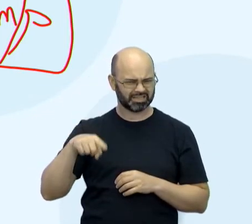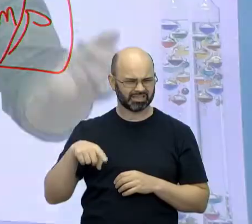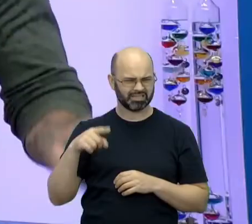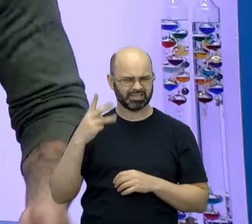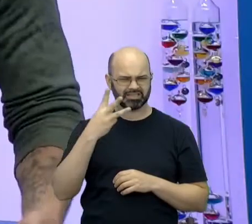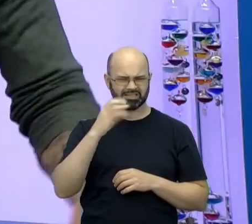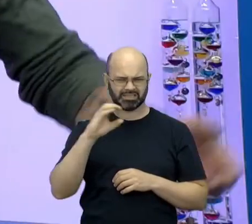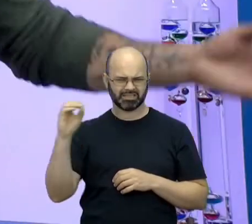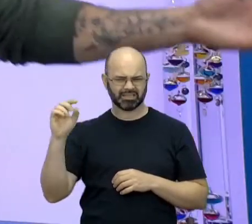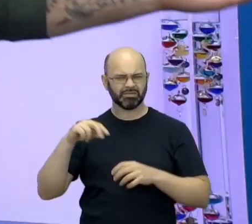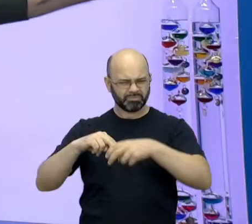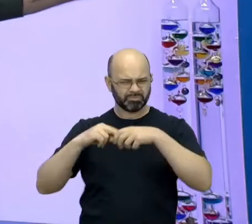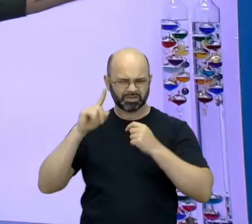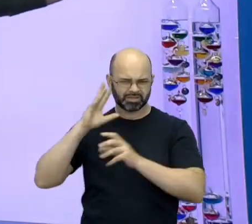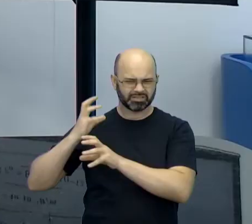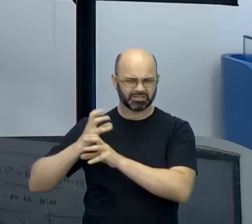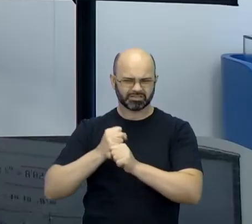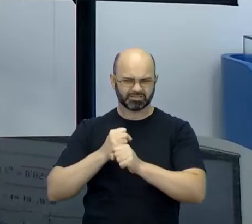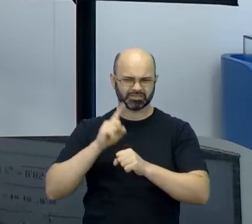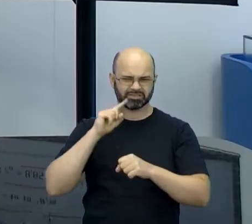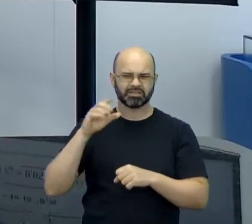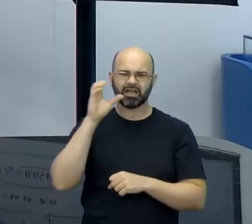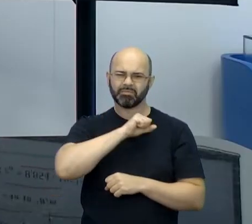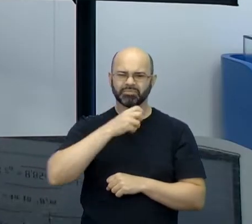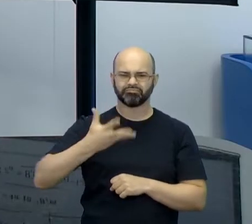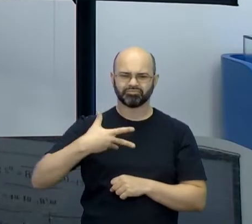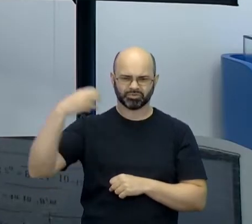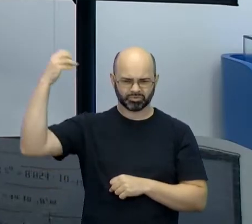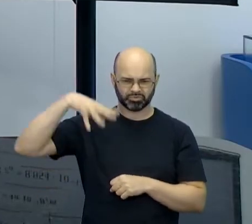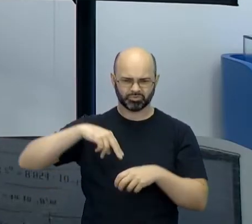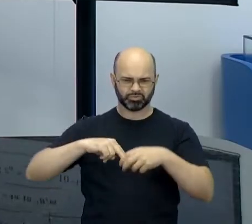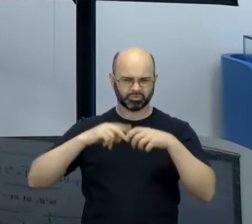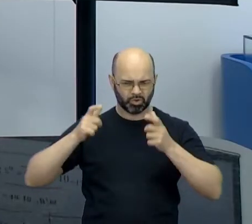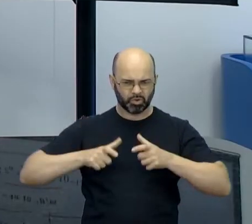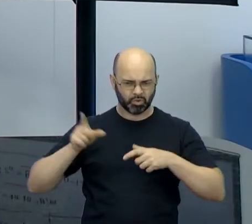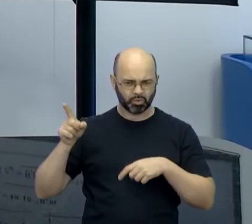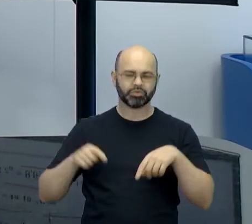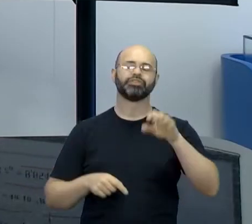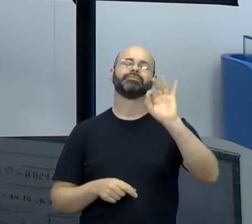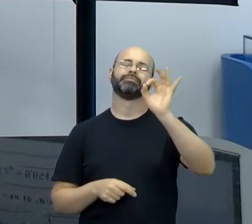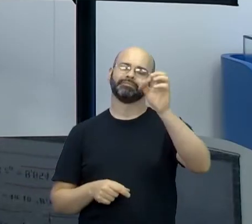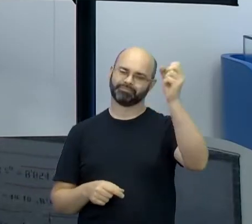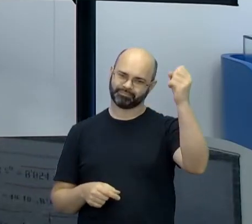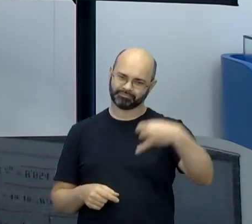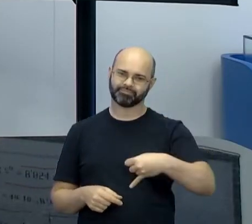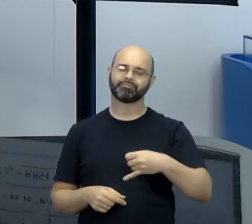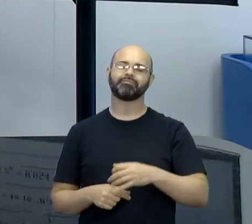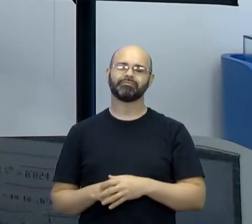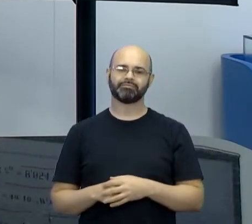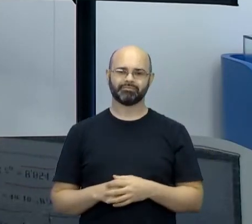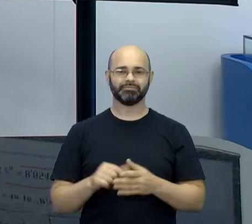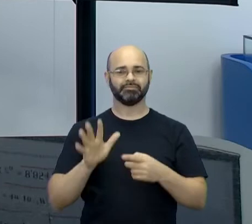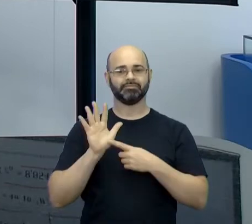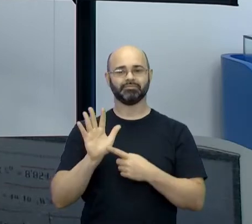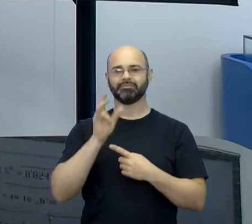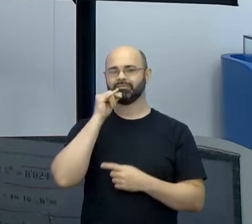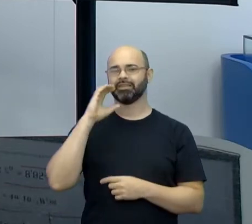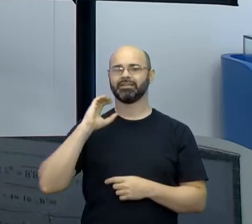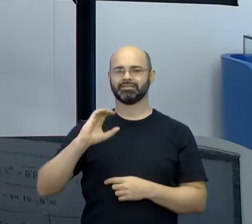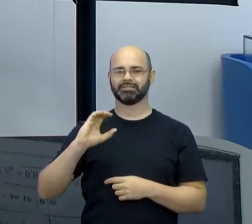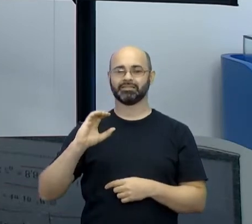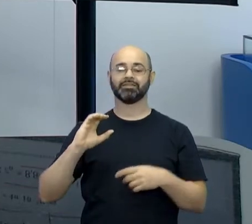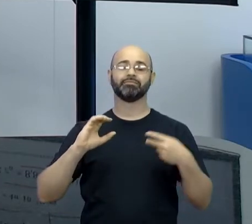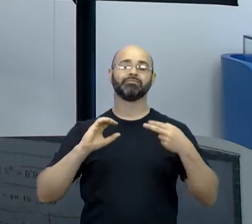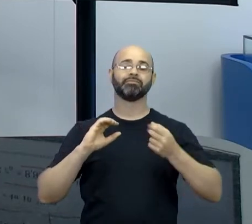mil km por segundo? É daqui, ó, dessa equaçãozinha aqui, que você mostra que, né, no caso, o Czinho tem o valor